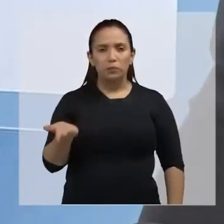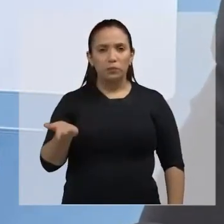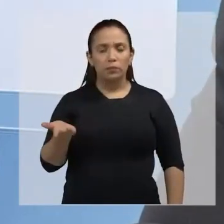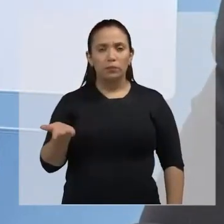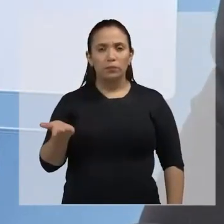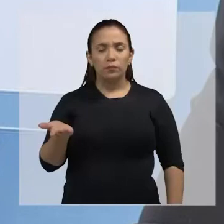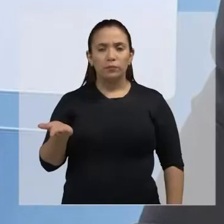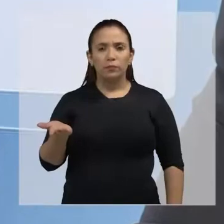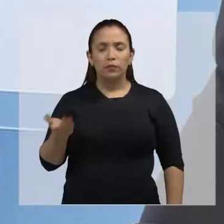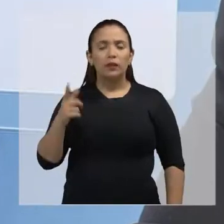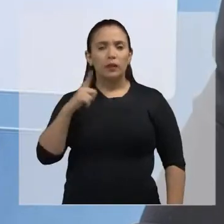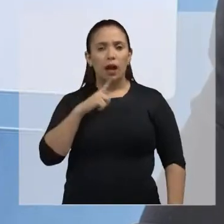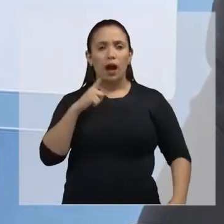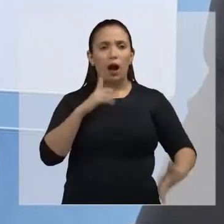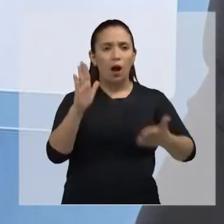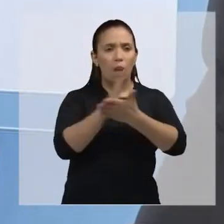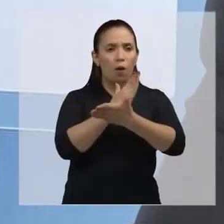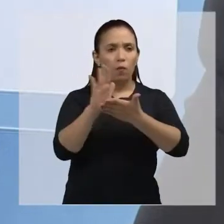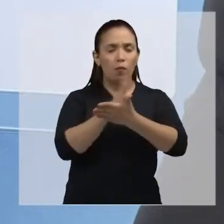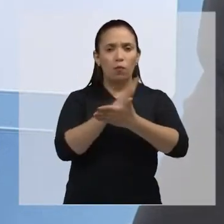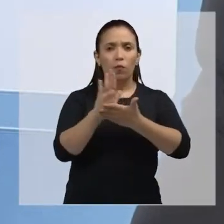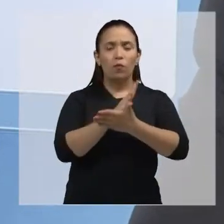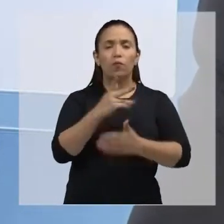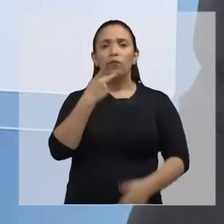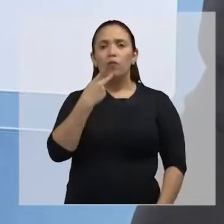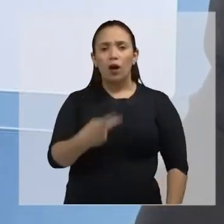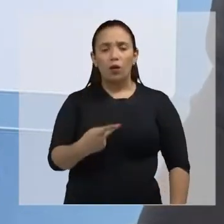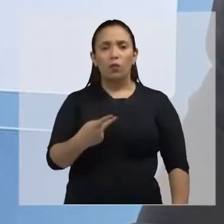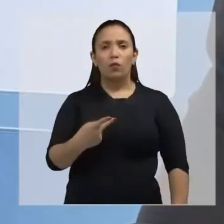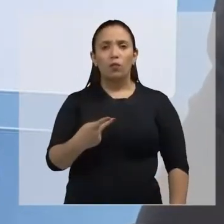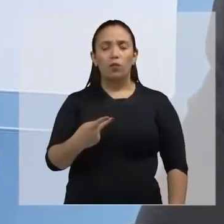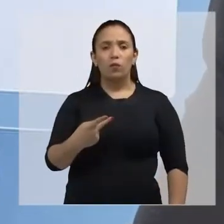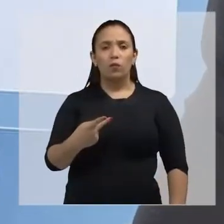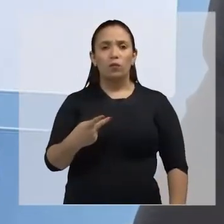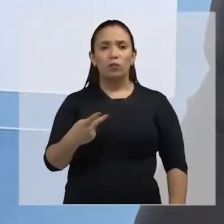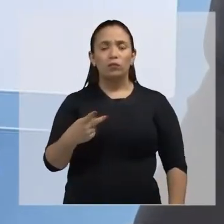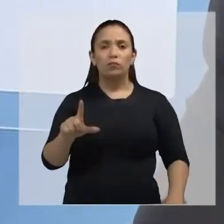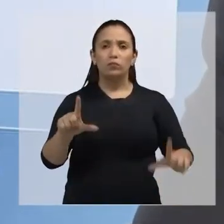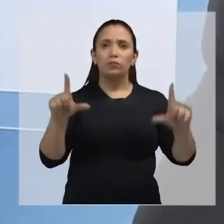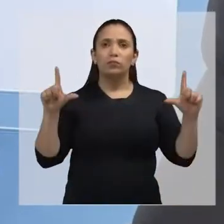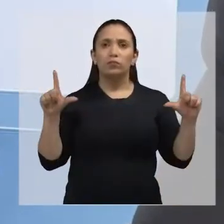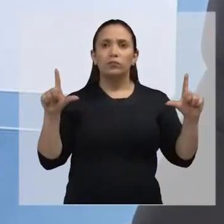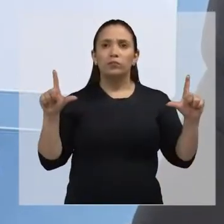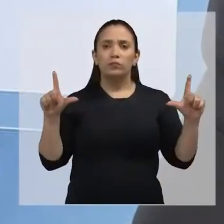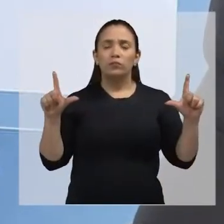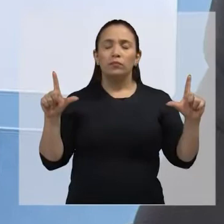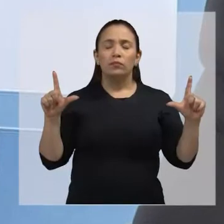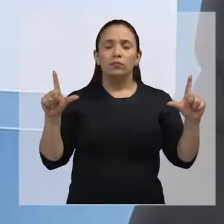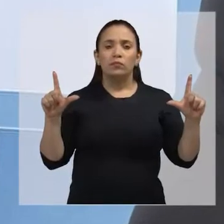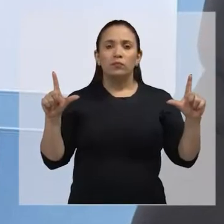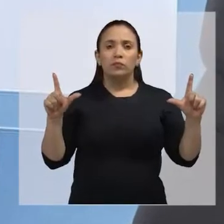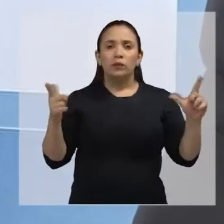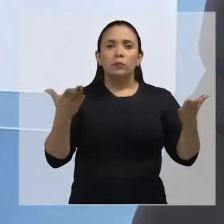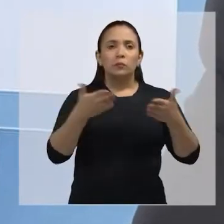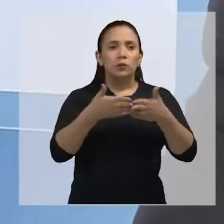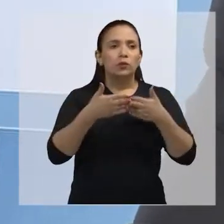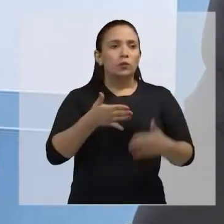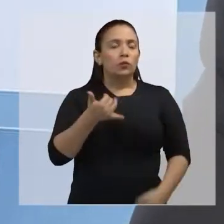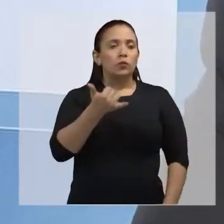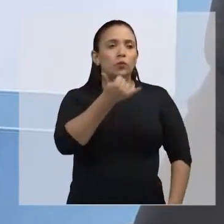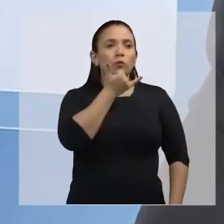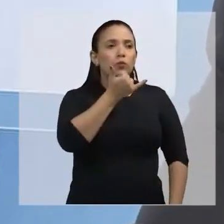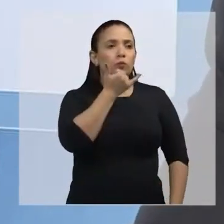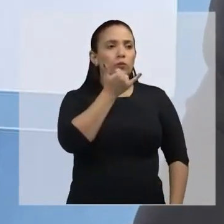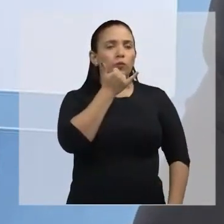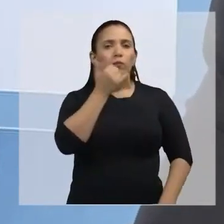dia, algum membro da direção nacional do PT veio ao público pedir desculpa à população por os